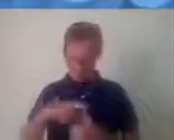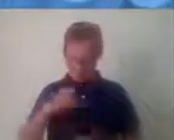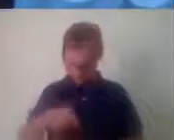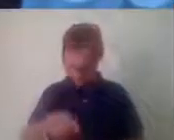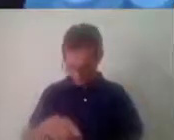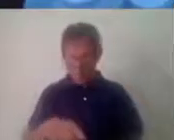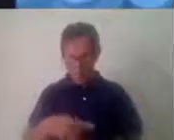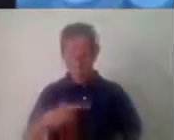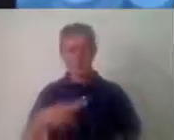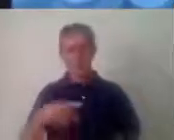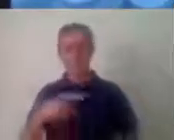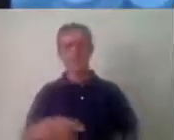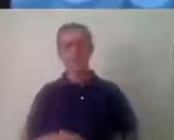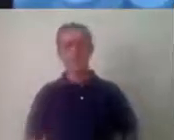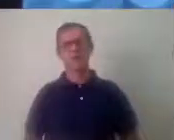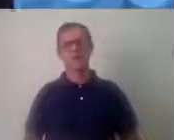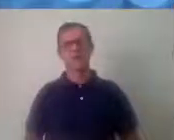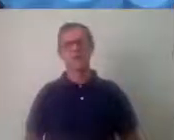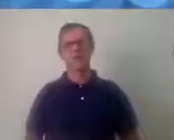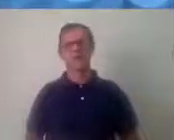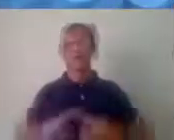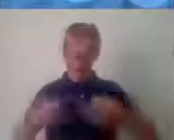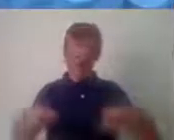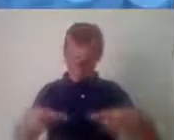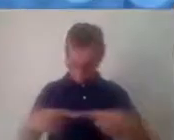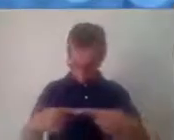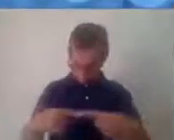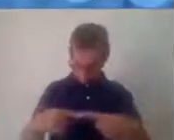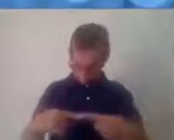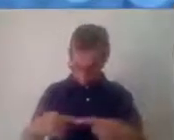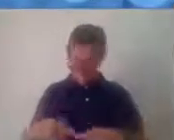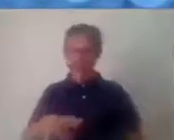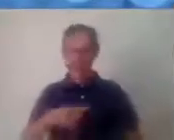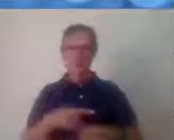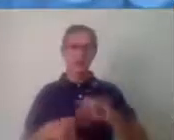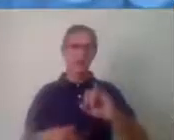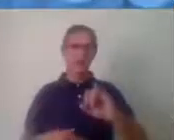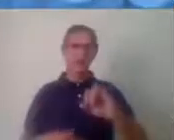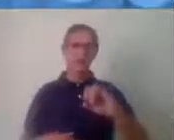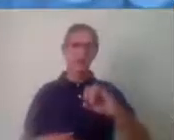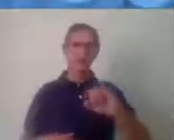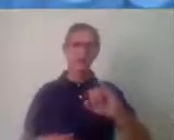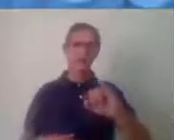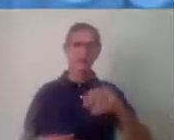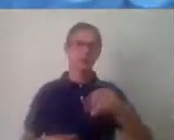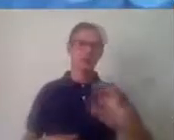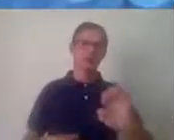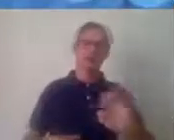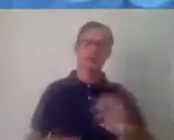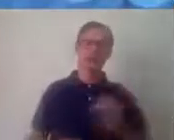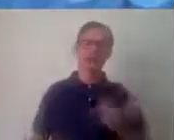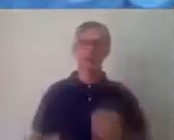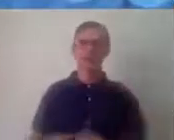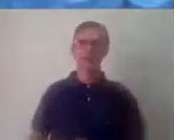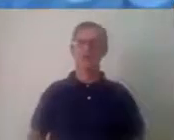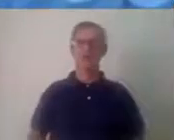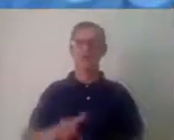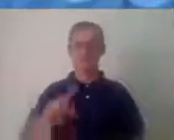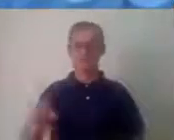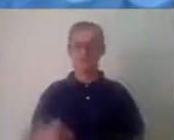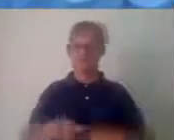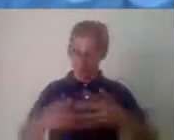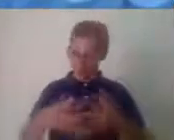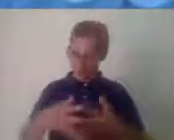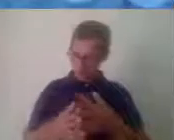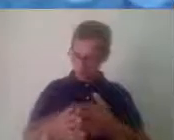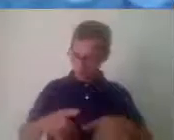vai na sua região e preenche os limites de integração, porque senão você pode confundir, tá? Ali eu